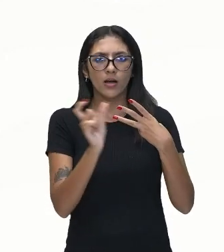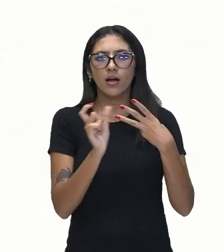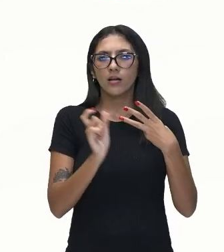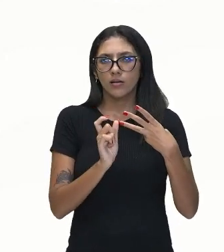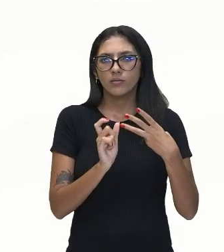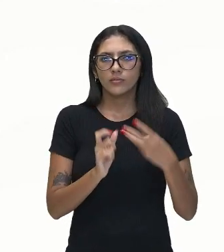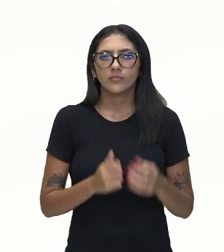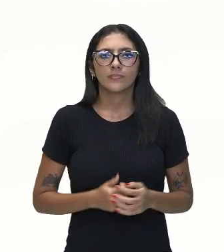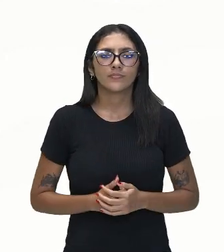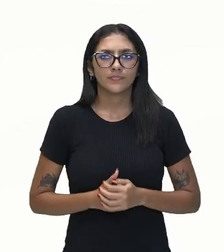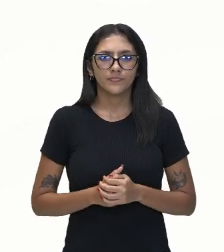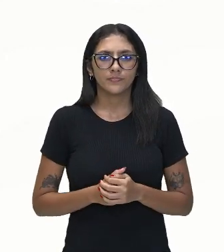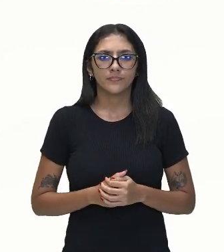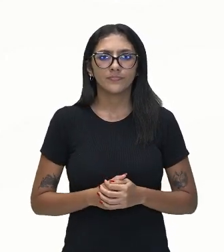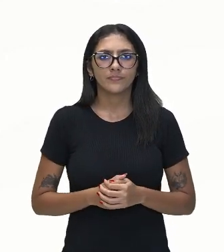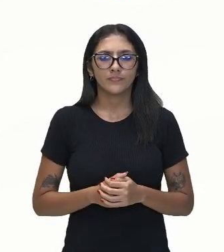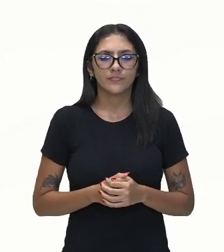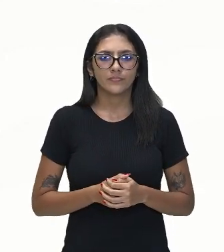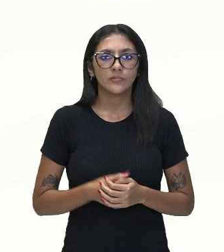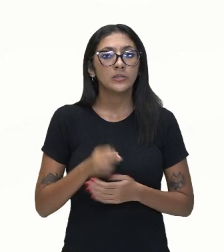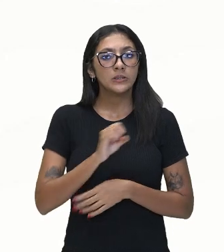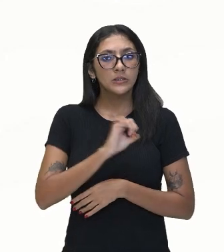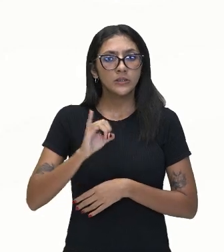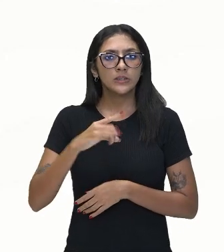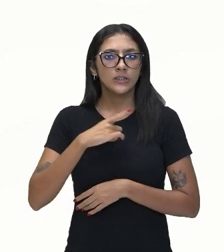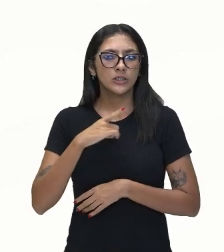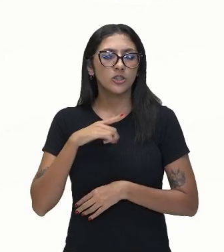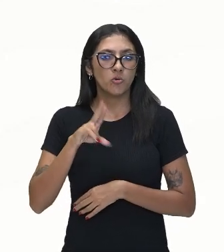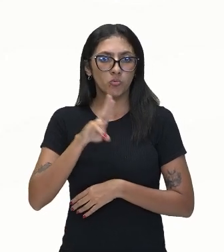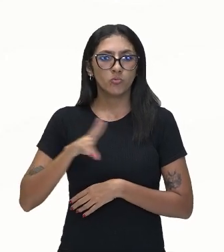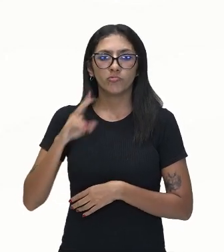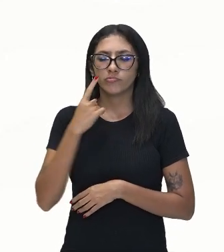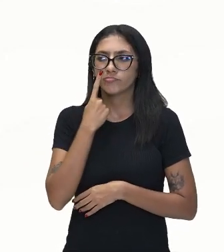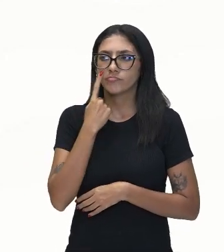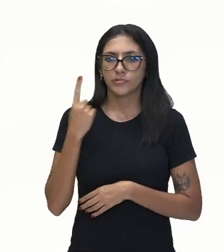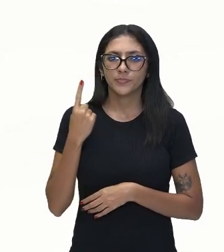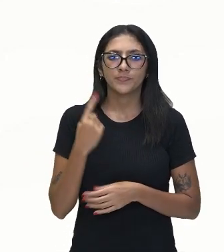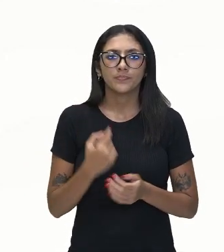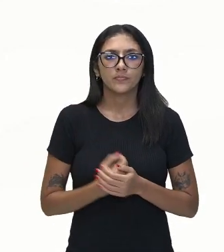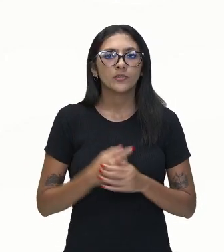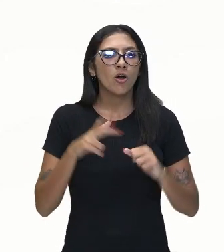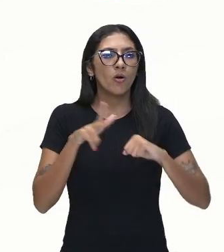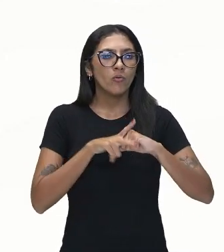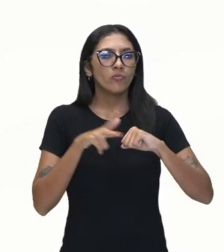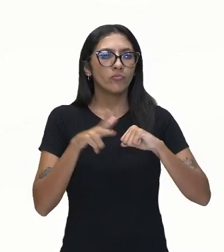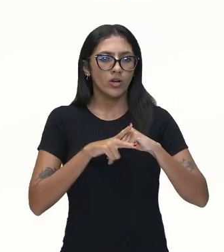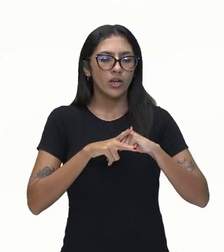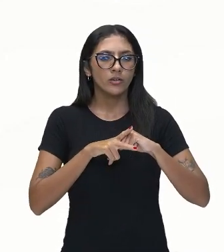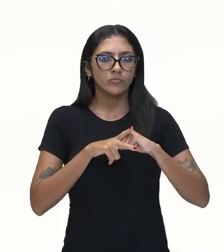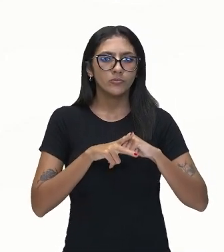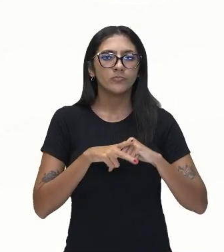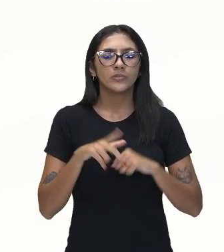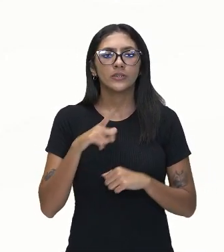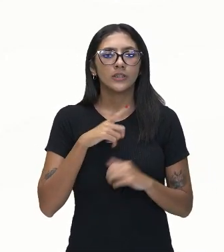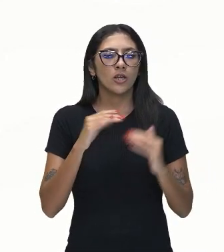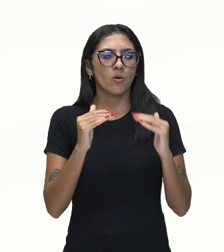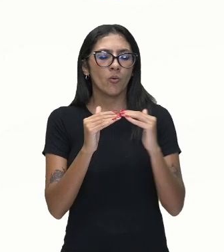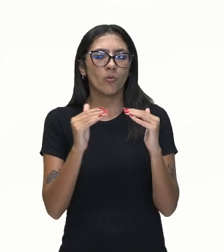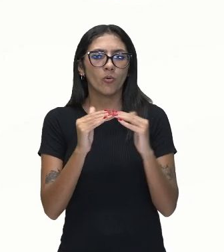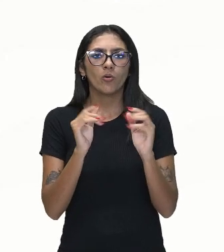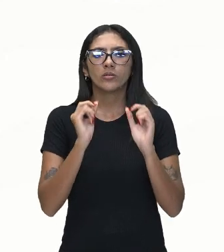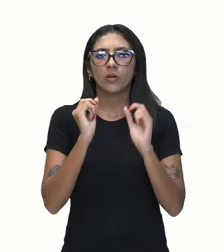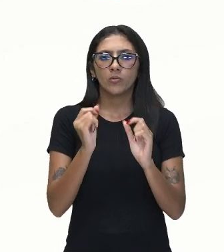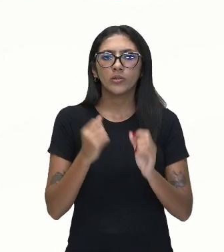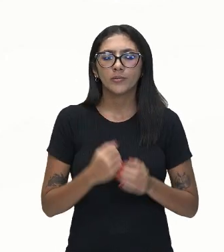similares. Então, se eu tenho esta situação, o verbo normalmente, a concordância verbal normalmente